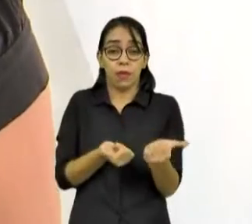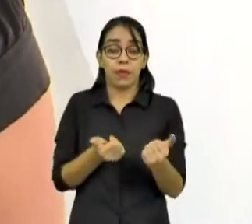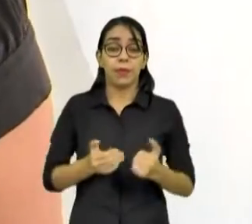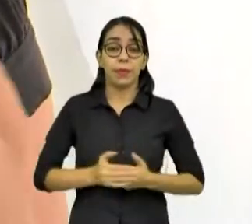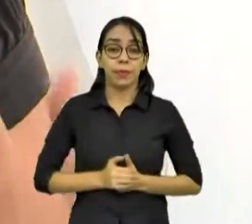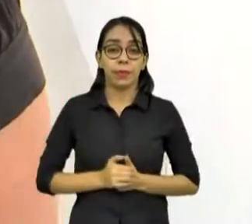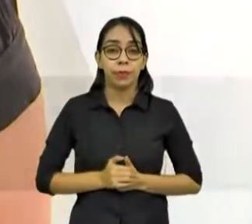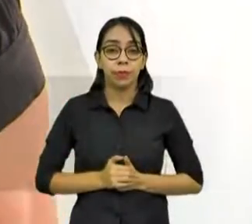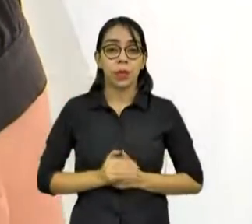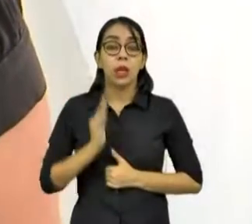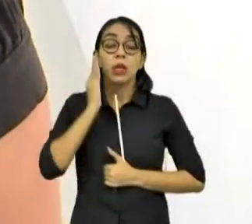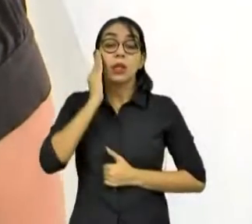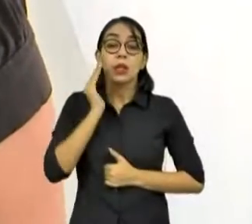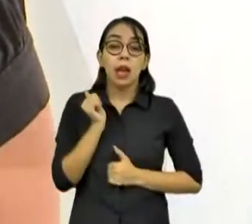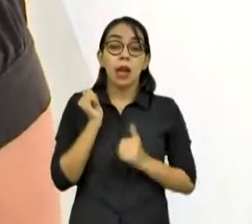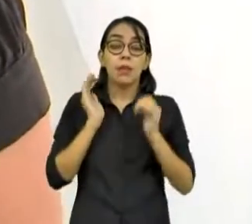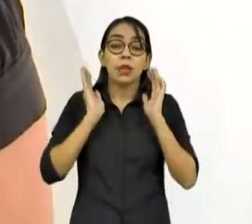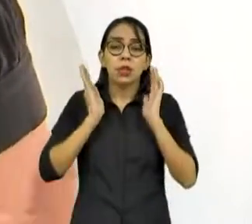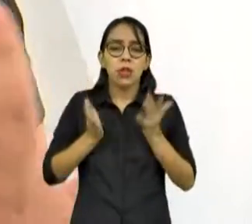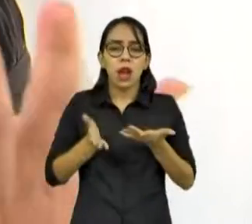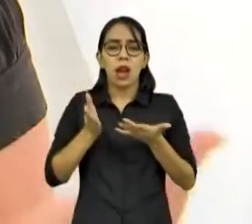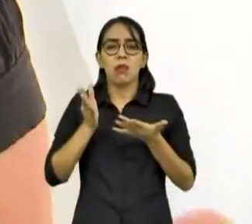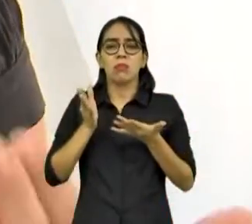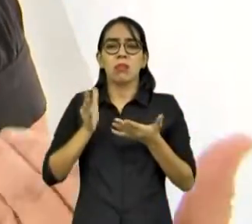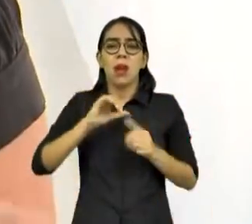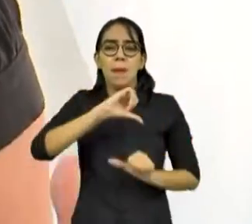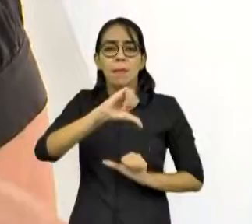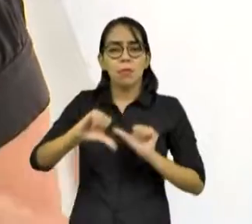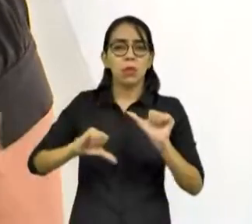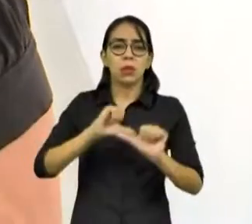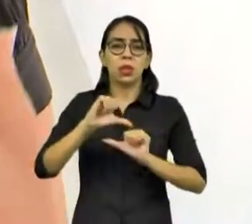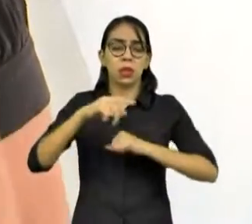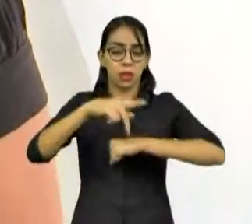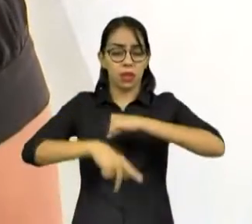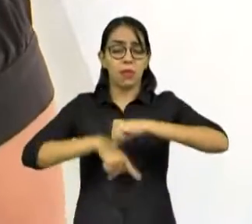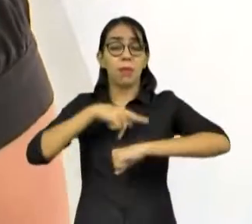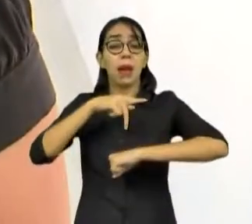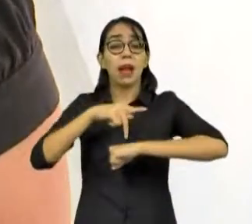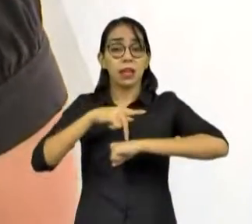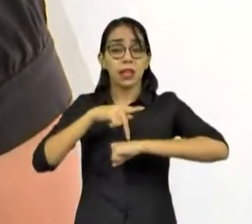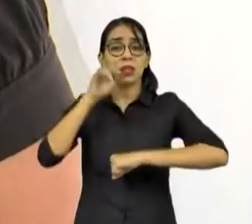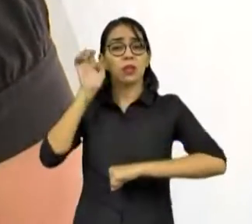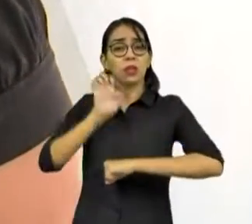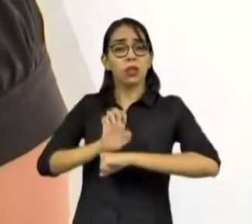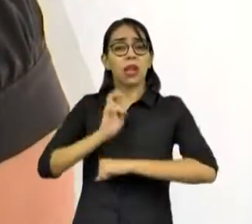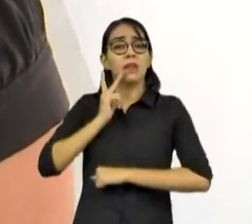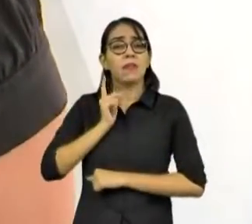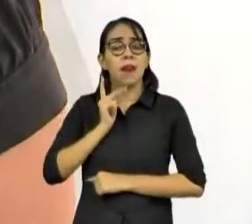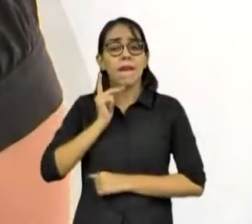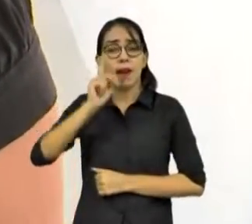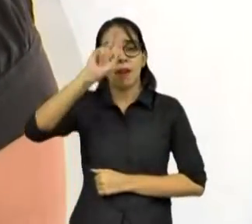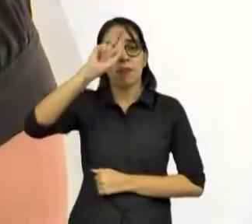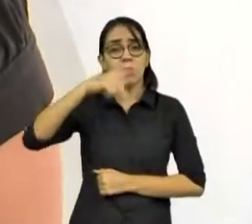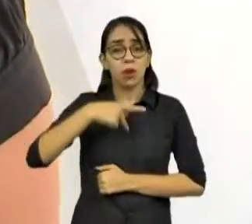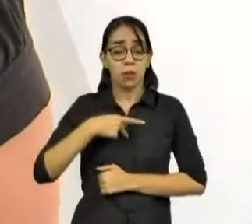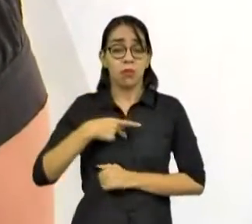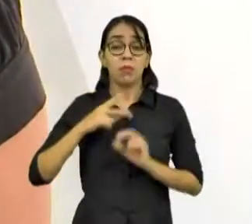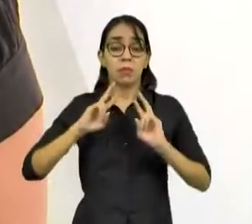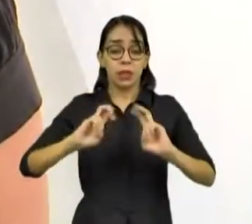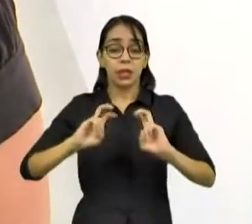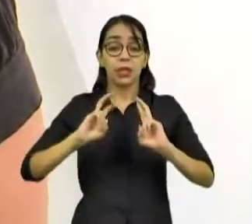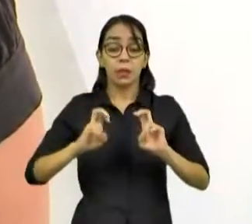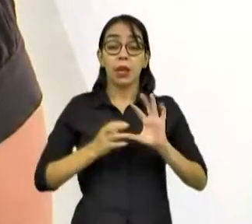que a única mudança que pode acontecer, não só no país, no mundo, no Ceará, mas em nós mesmos, quando a gente tem uma educação